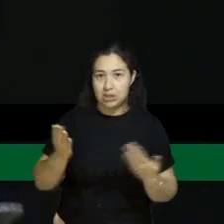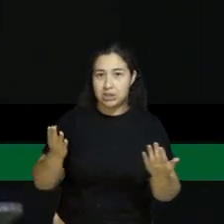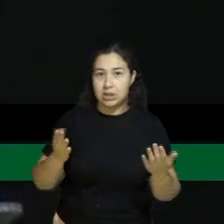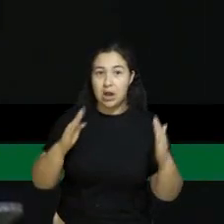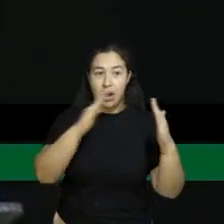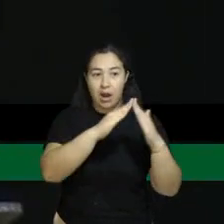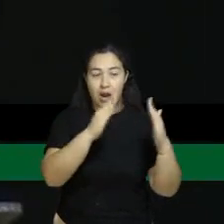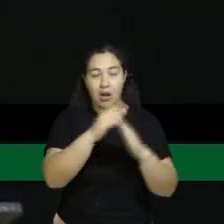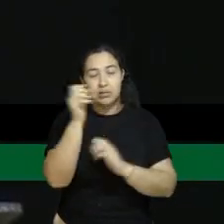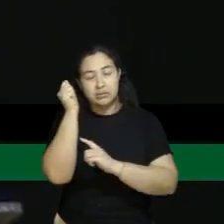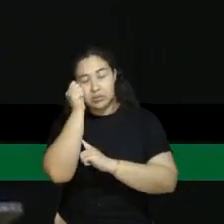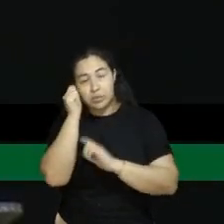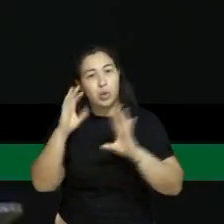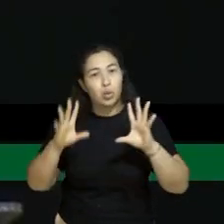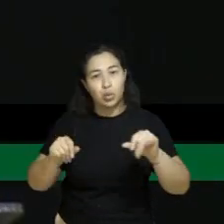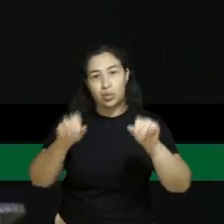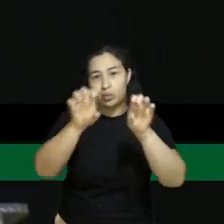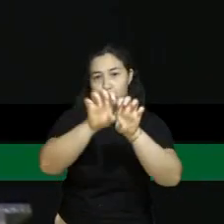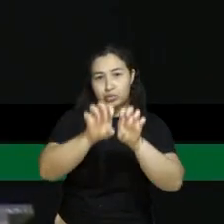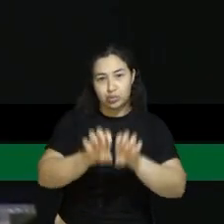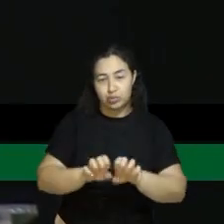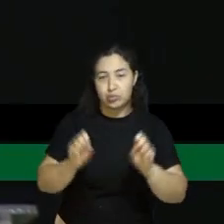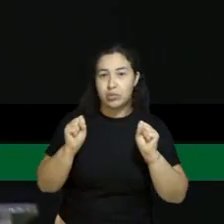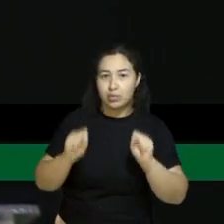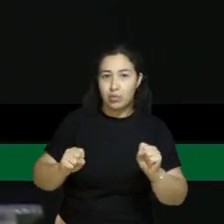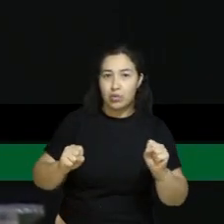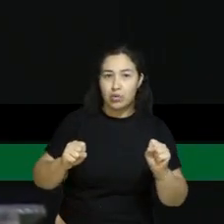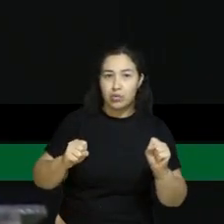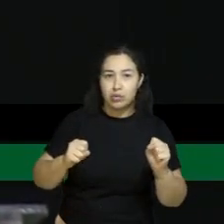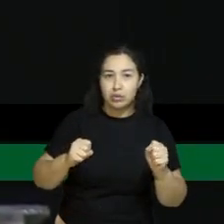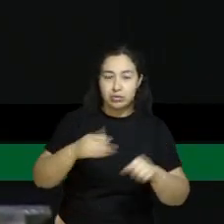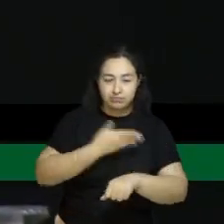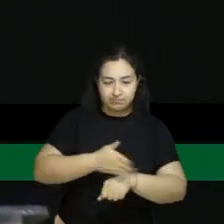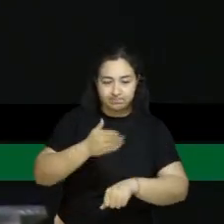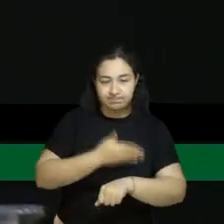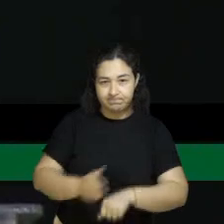alojamento e toda a estrutura para virem a ser jogadores de futebol.